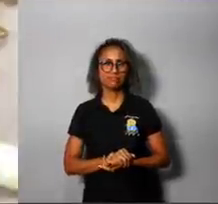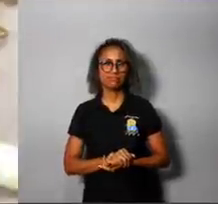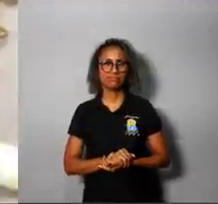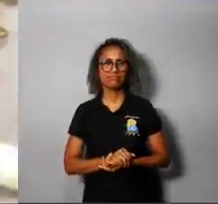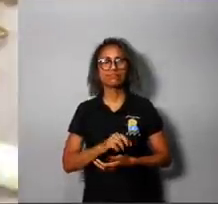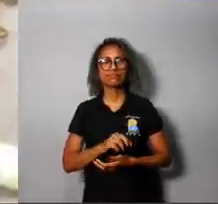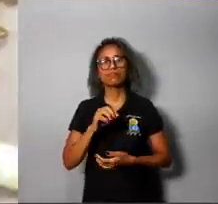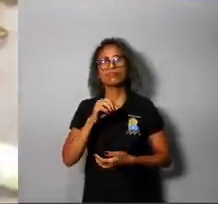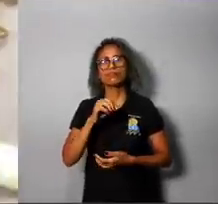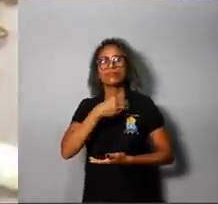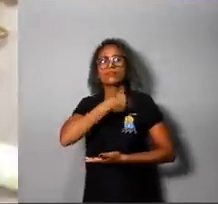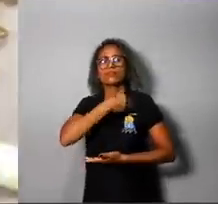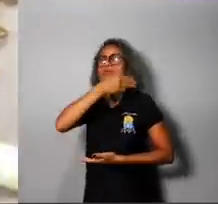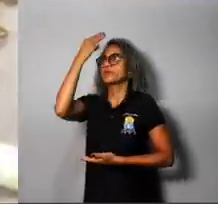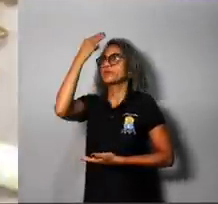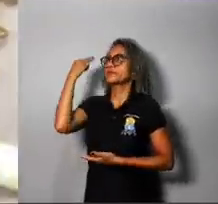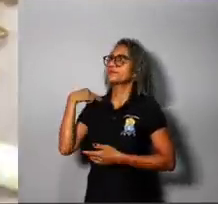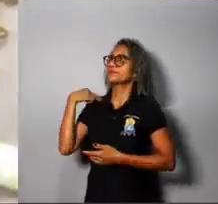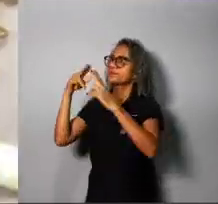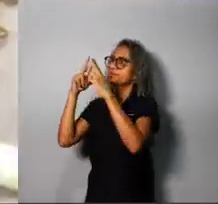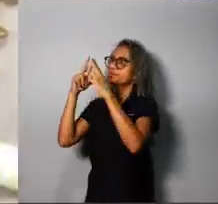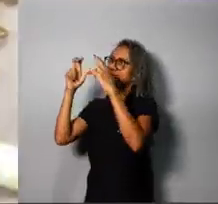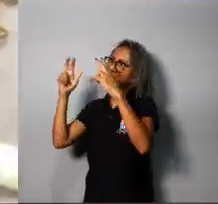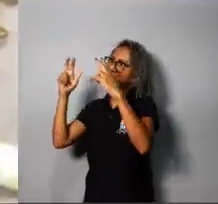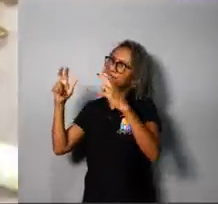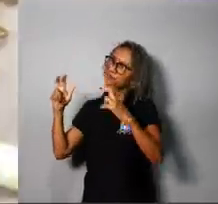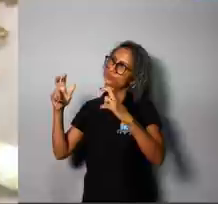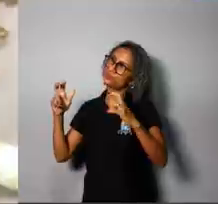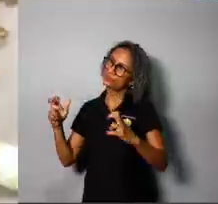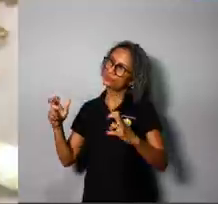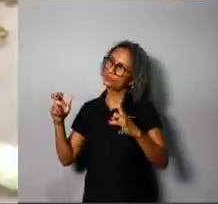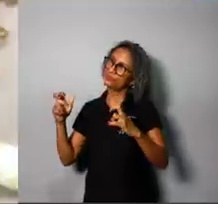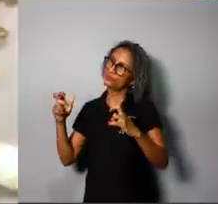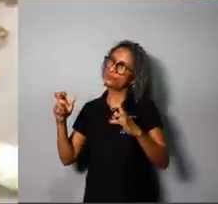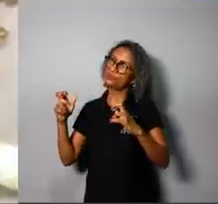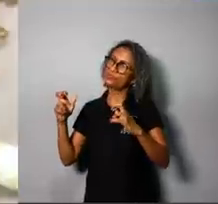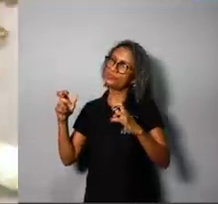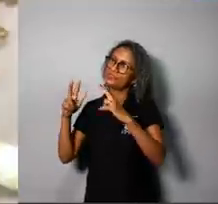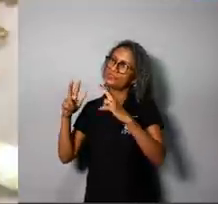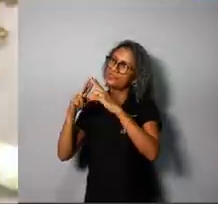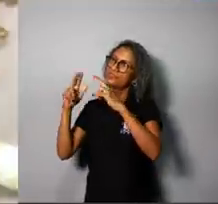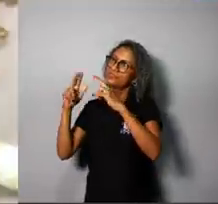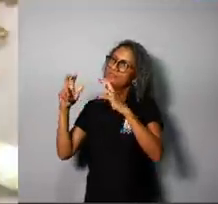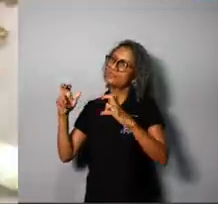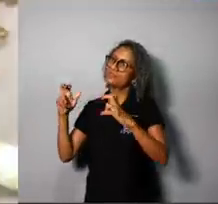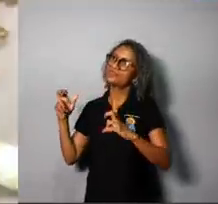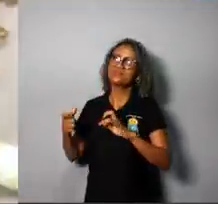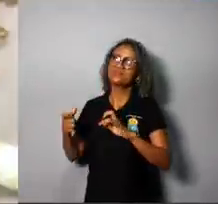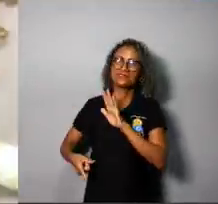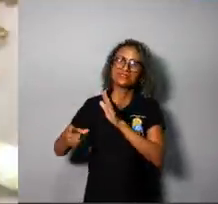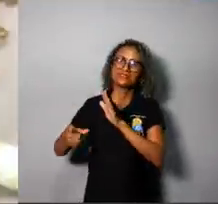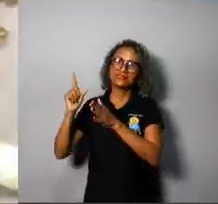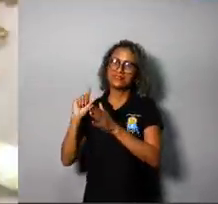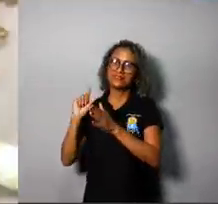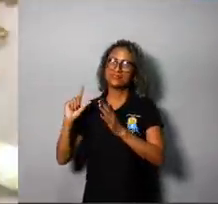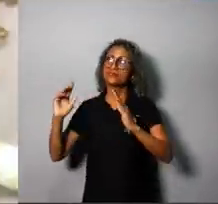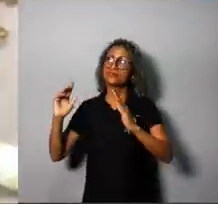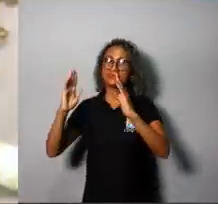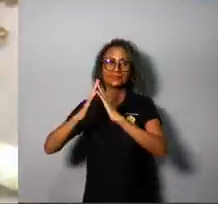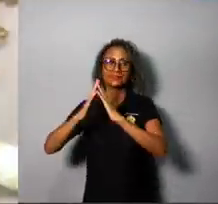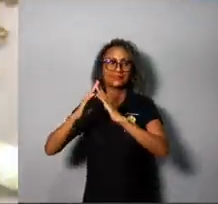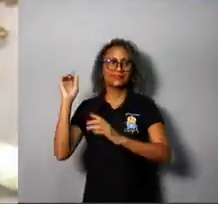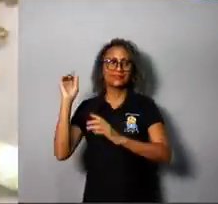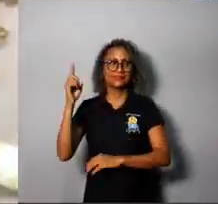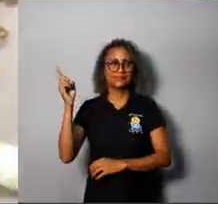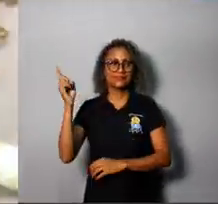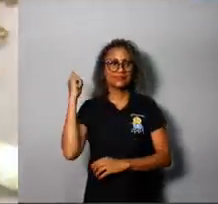Senhora de Nazaré, da antiga raiz de Jessé, da casa real de Davi, descendente